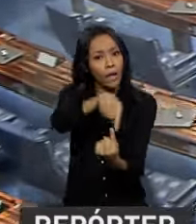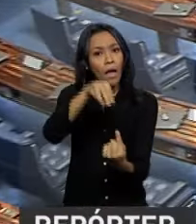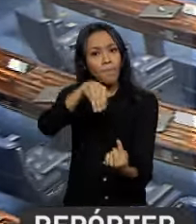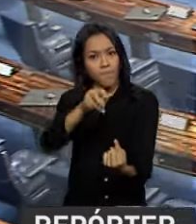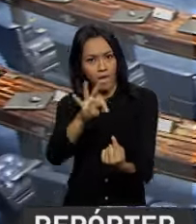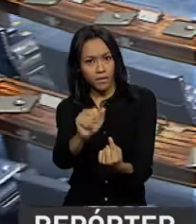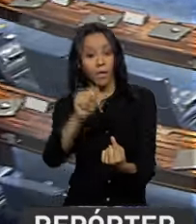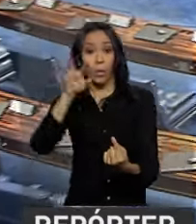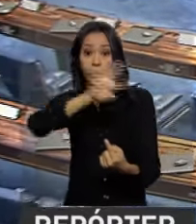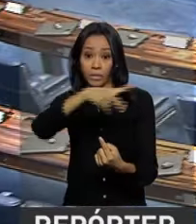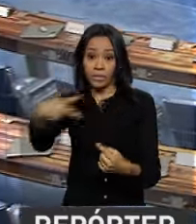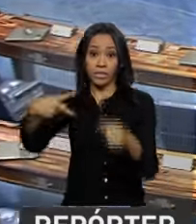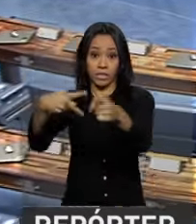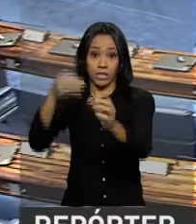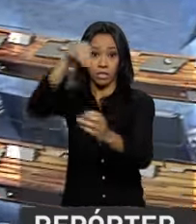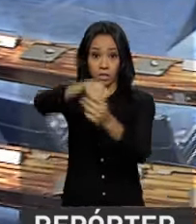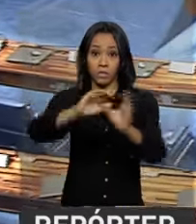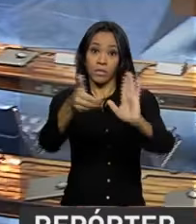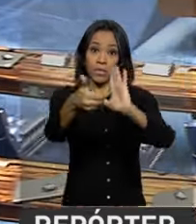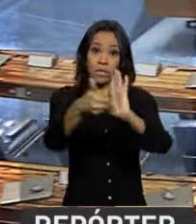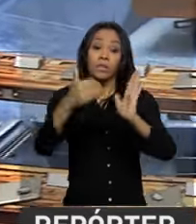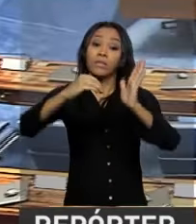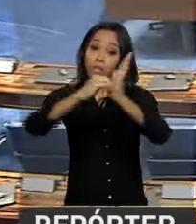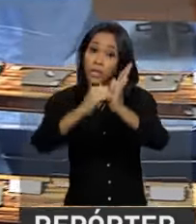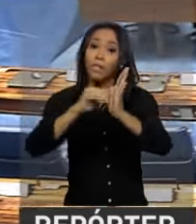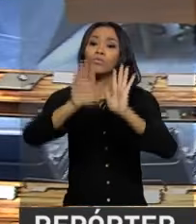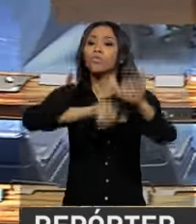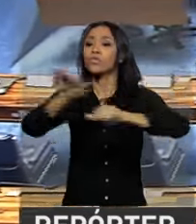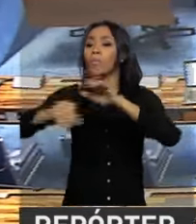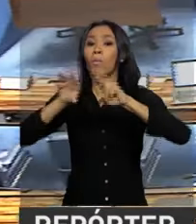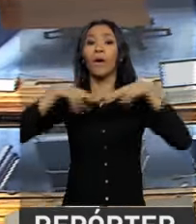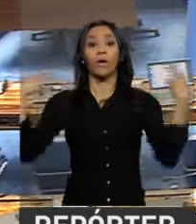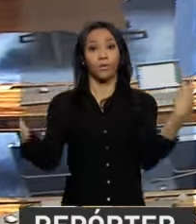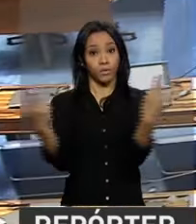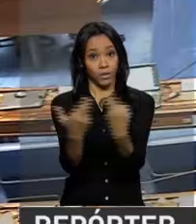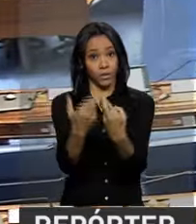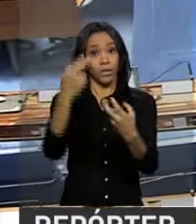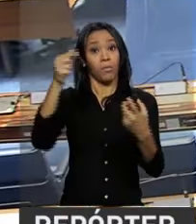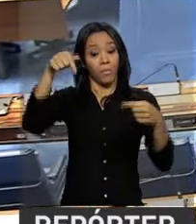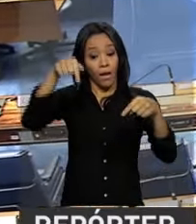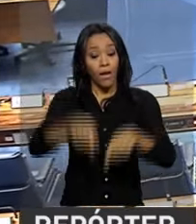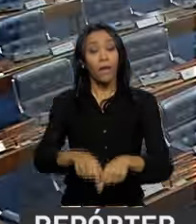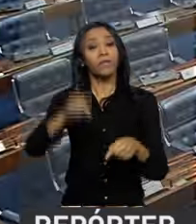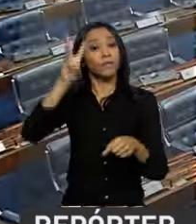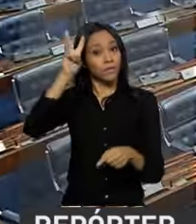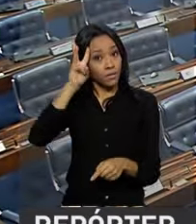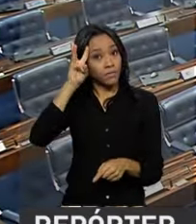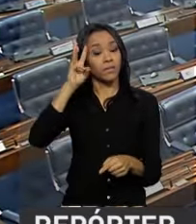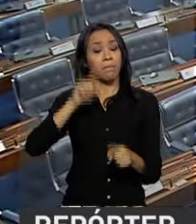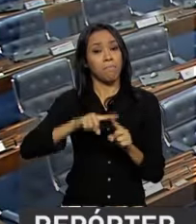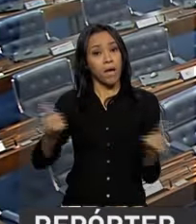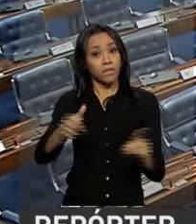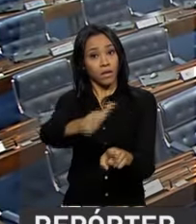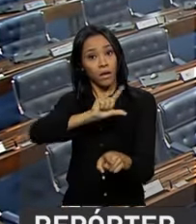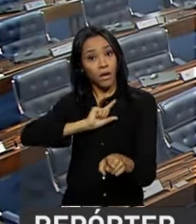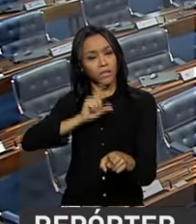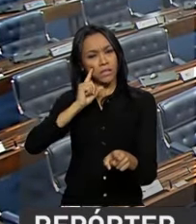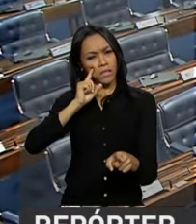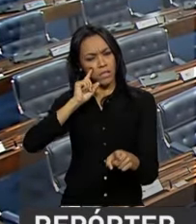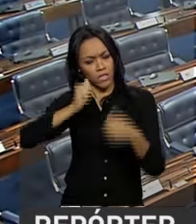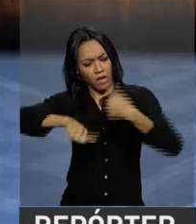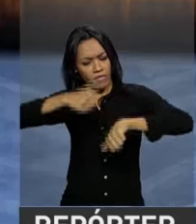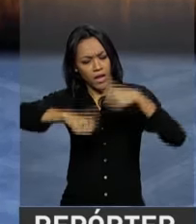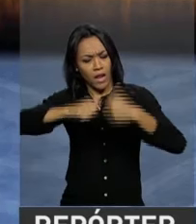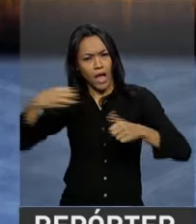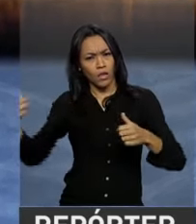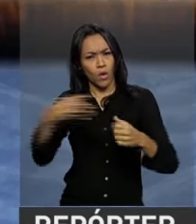do Senado, o senador Renan Calheiros, convocou uma sessão do Congresso Nacional para esta terça-feira. Mas antes de analisar a nova